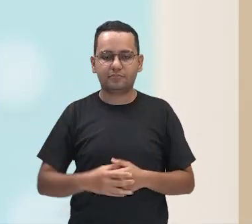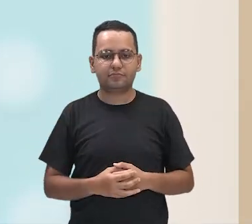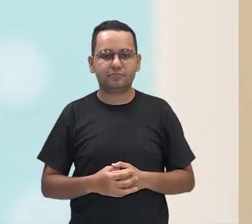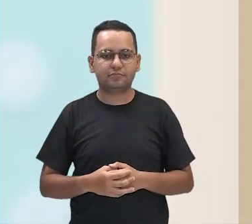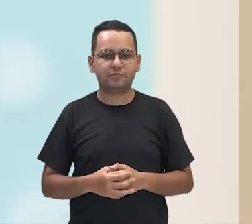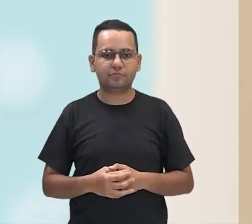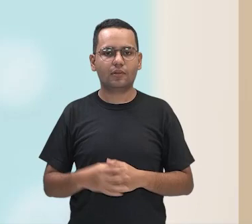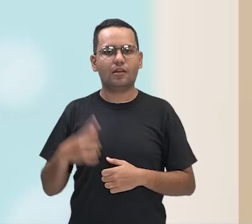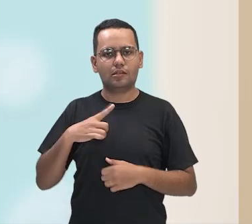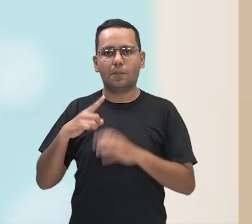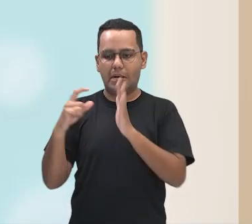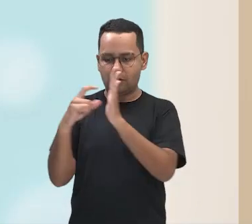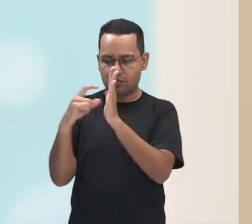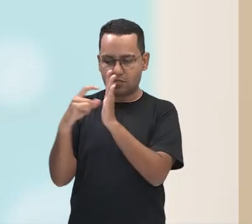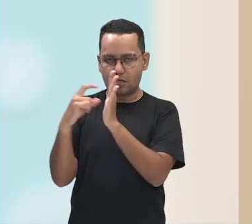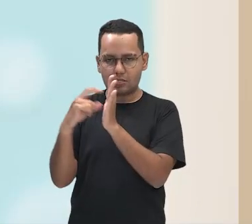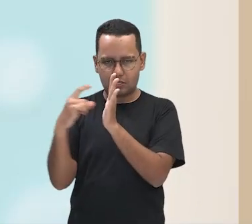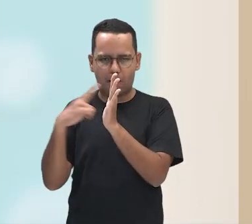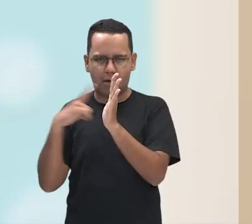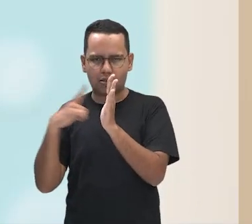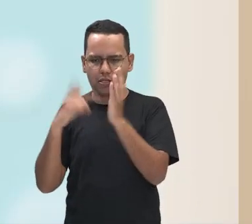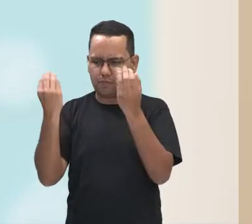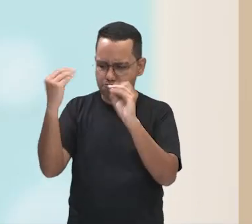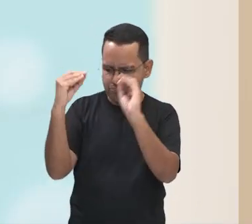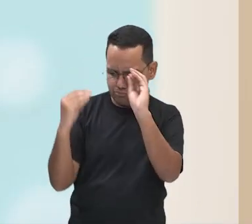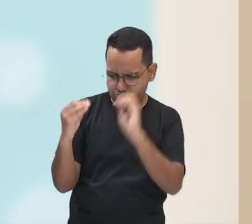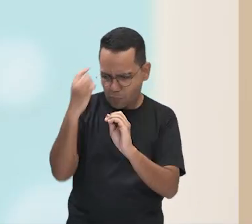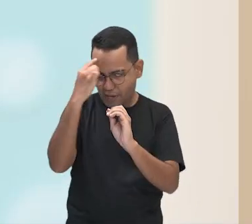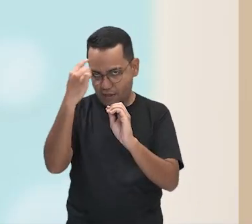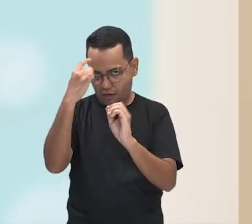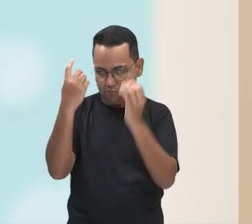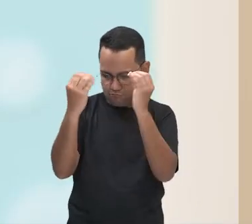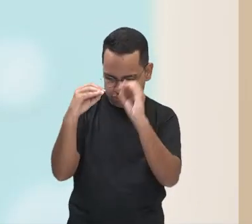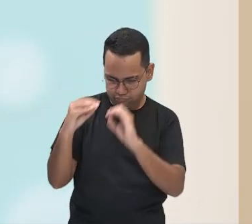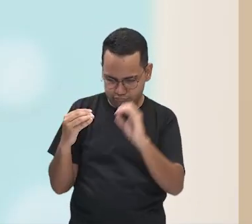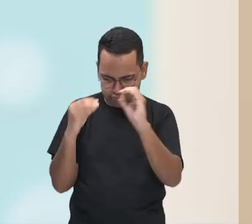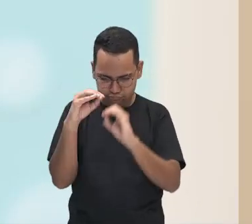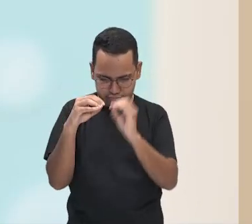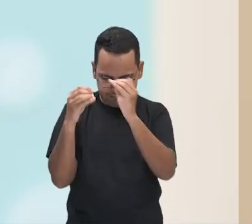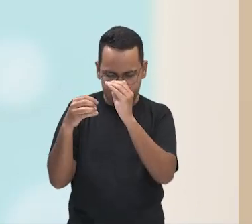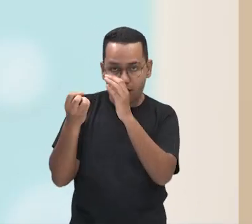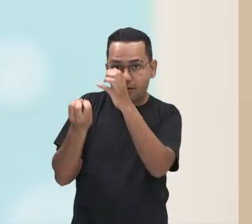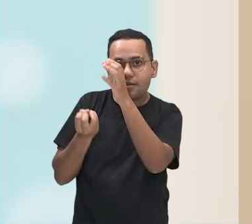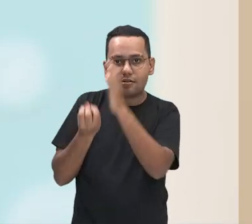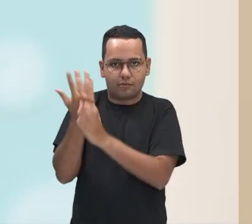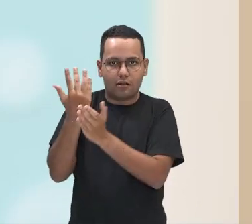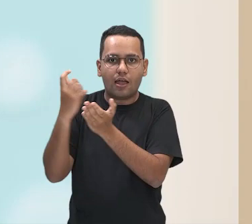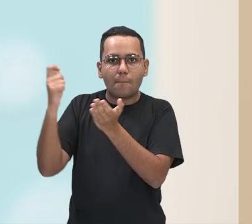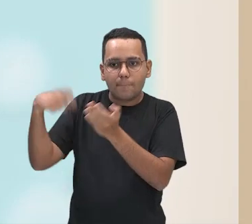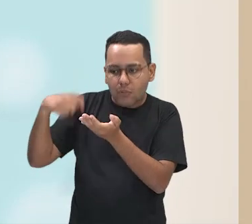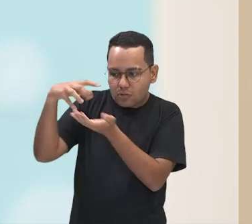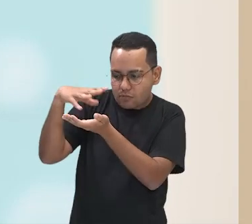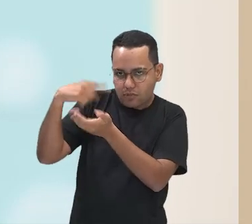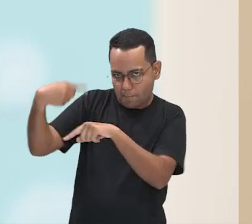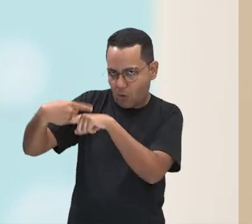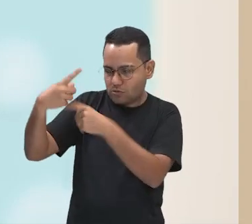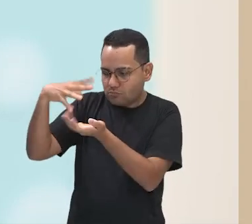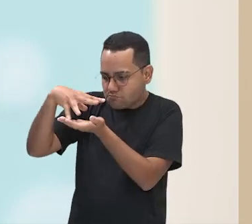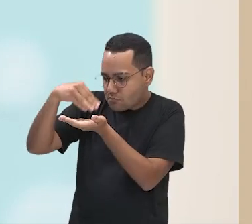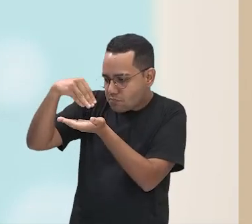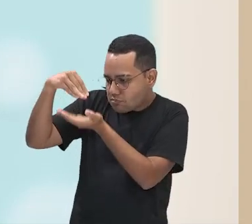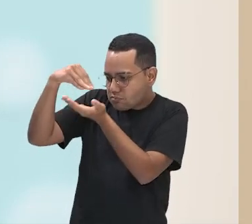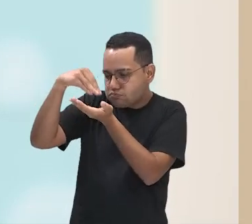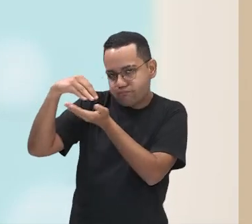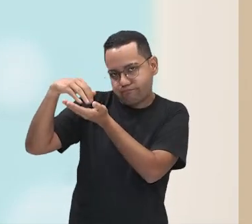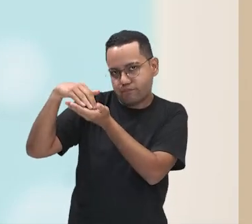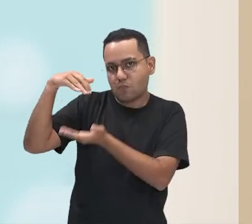o programa ele conseguiu montar a estrutura do que seria impresso e ele consegue fazer a impressão. Hoje em dia